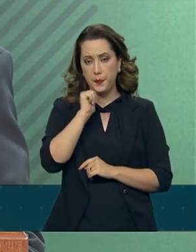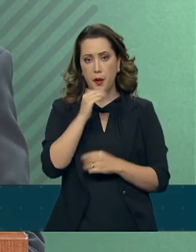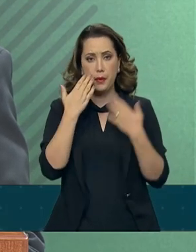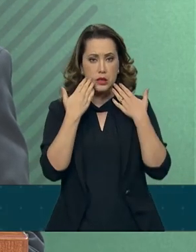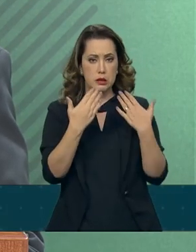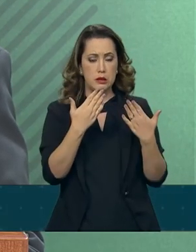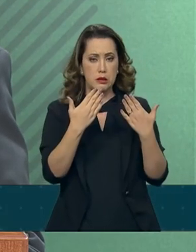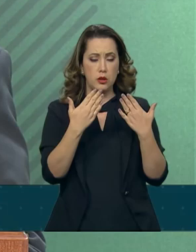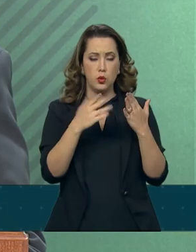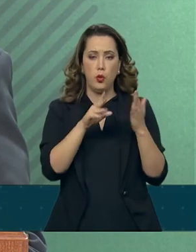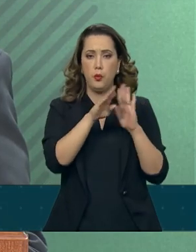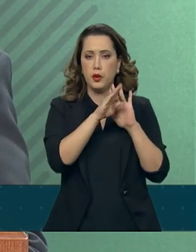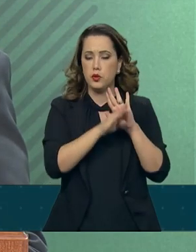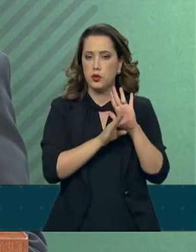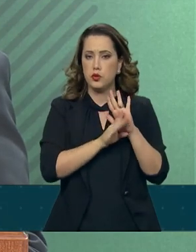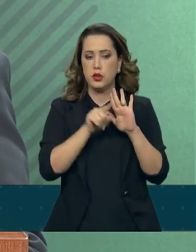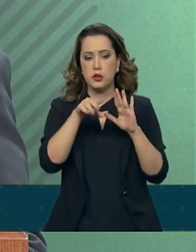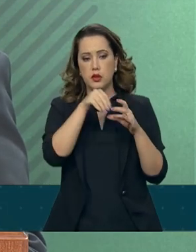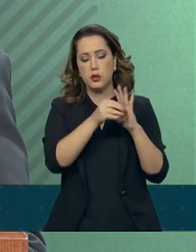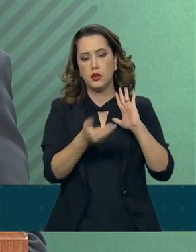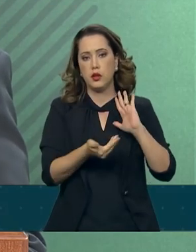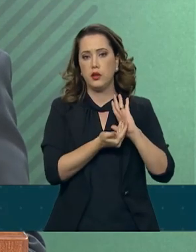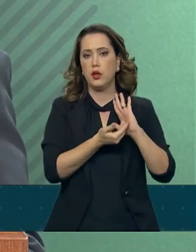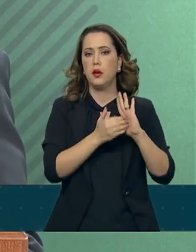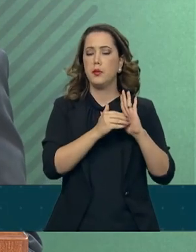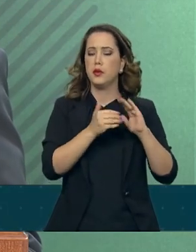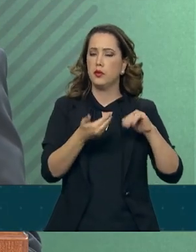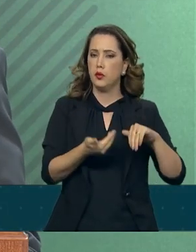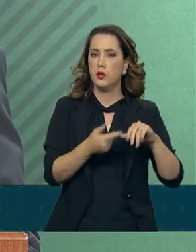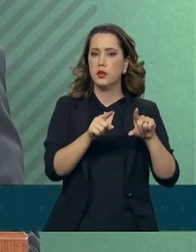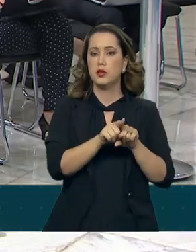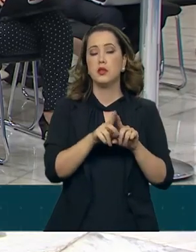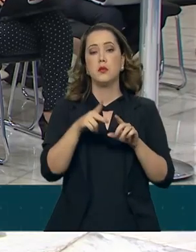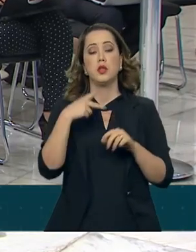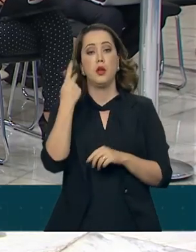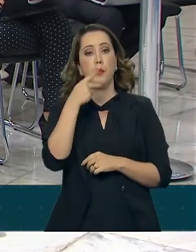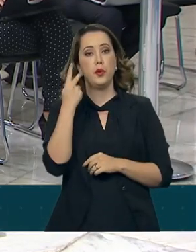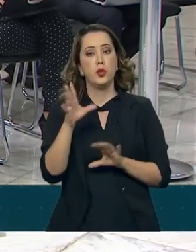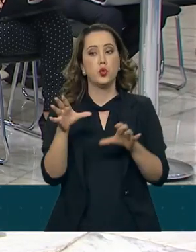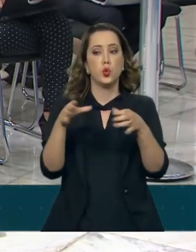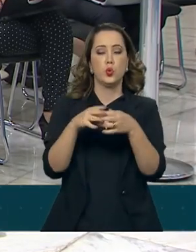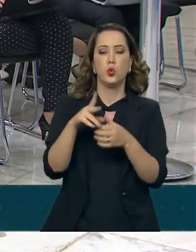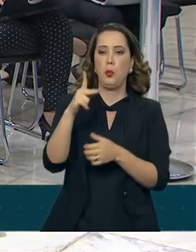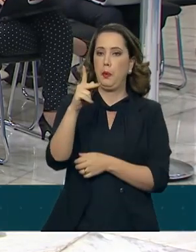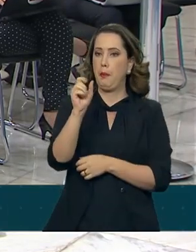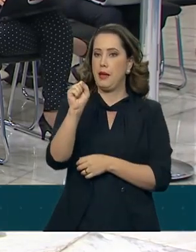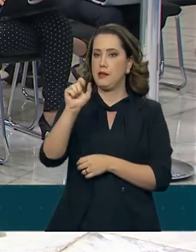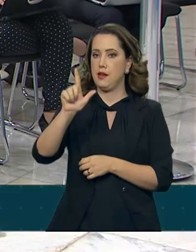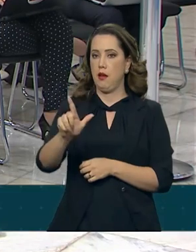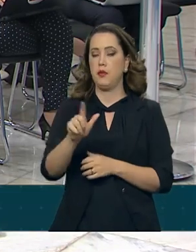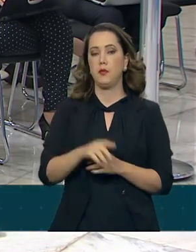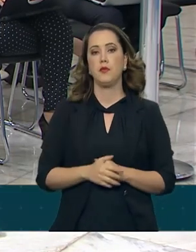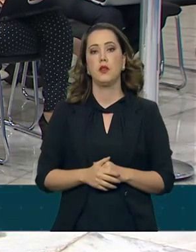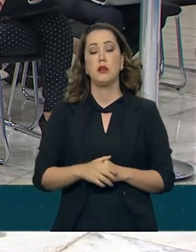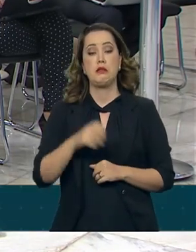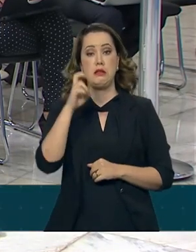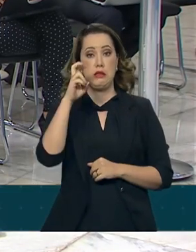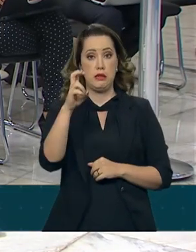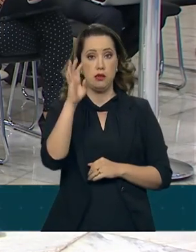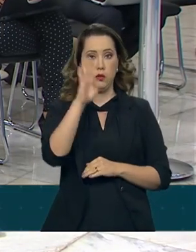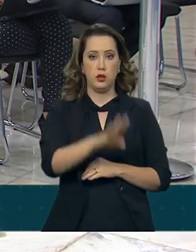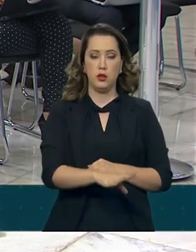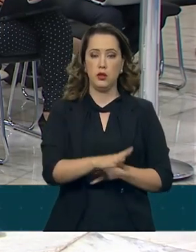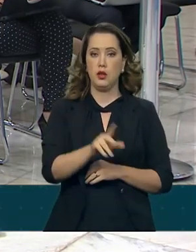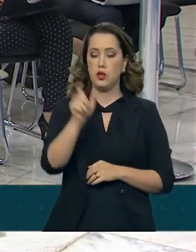e na câmara e da política partidária do psl às 17 horas o